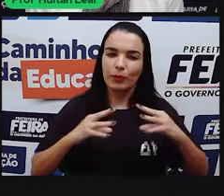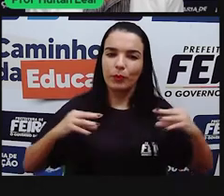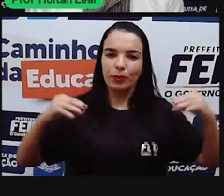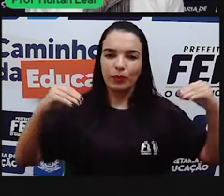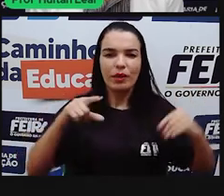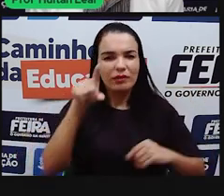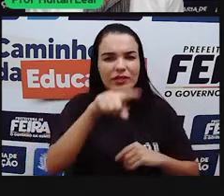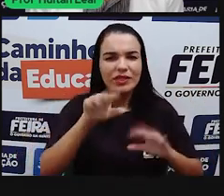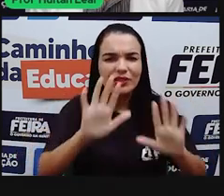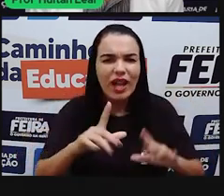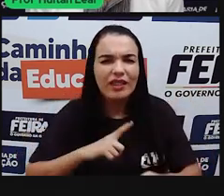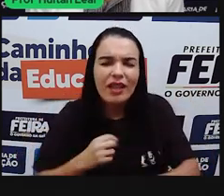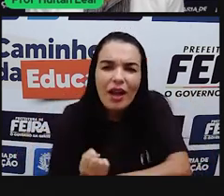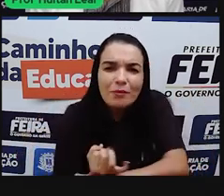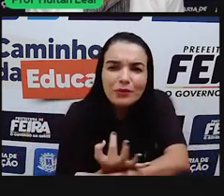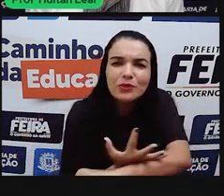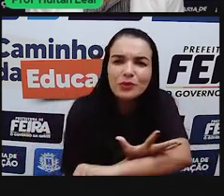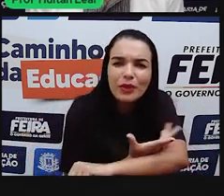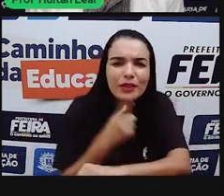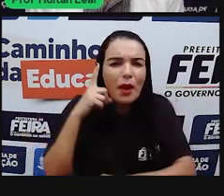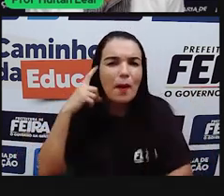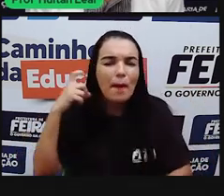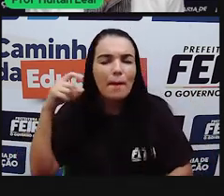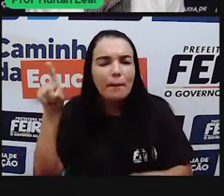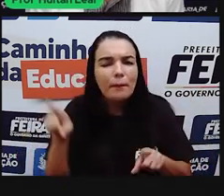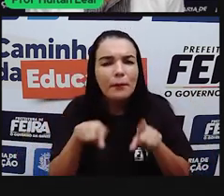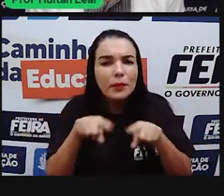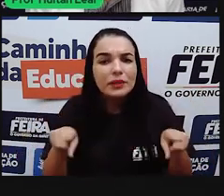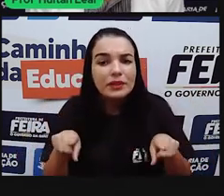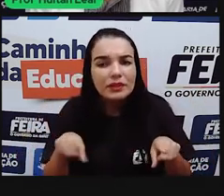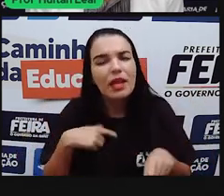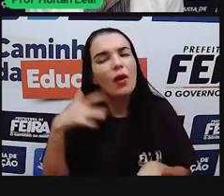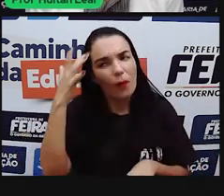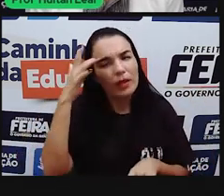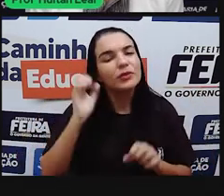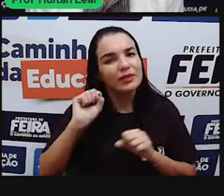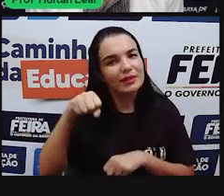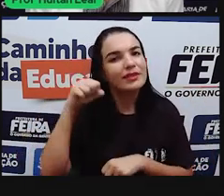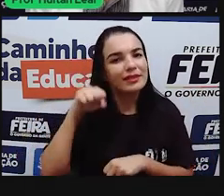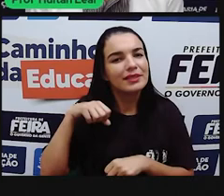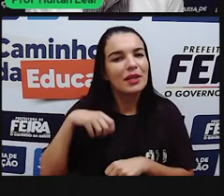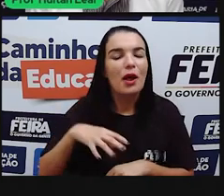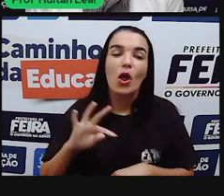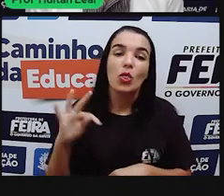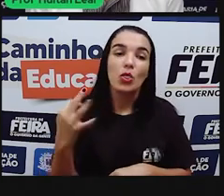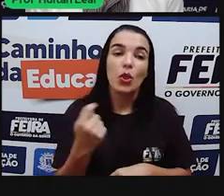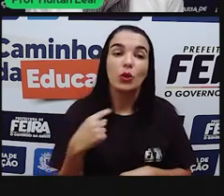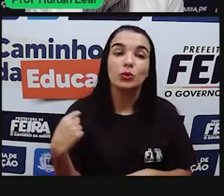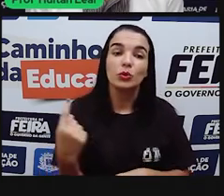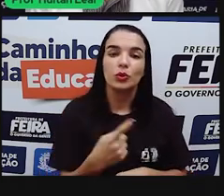uma música? Creio que sim, não é? Todos nós já passamos por isso.